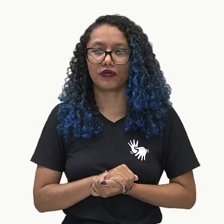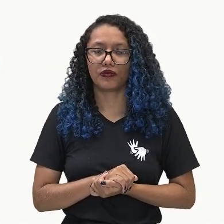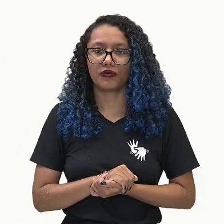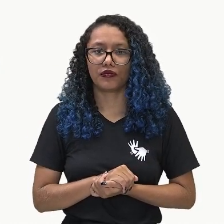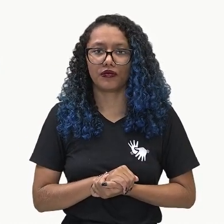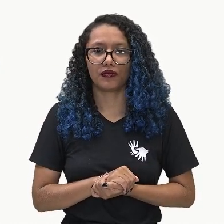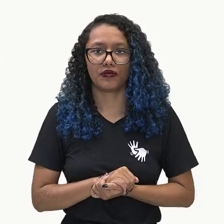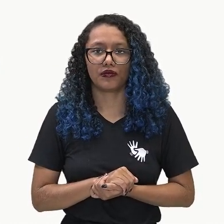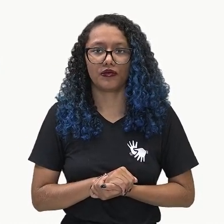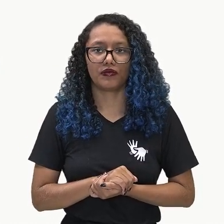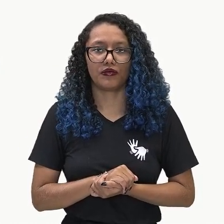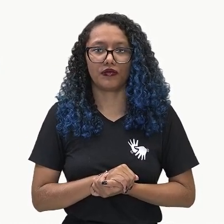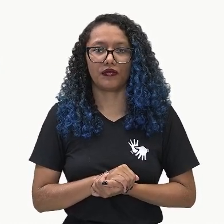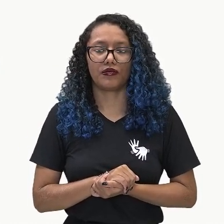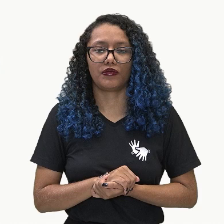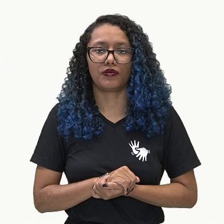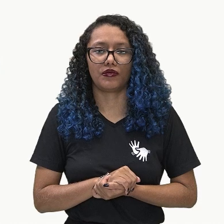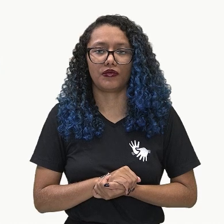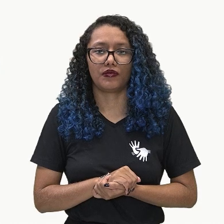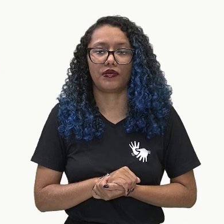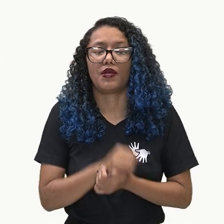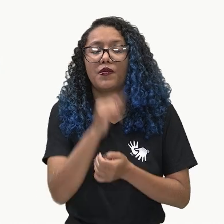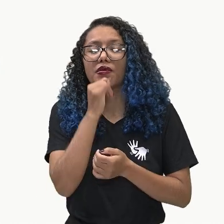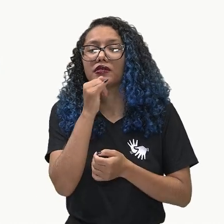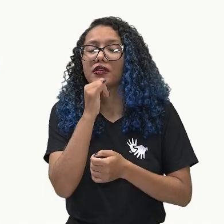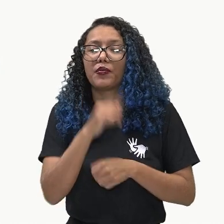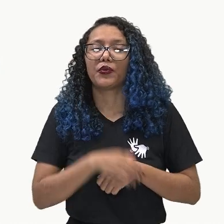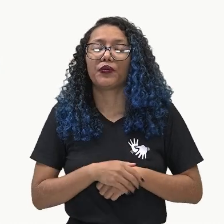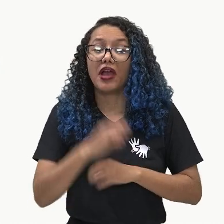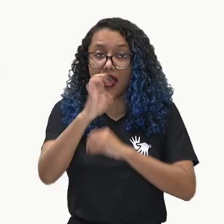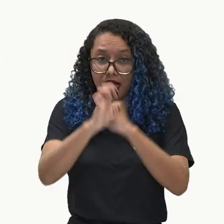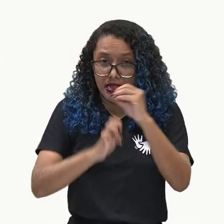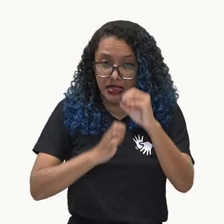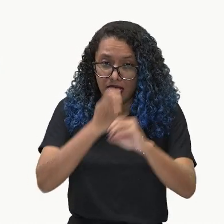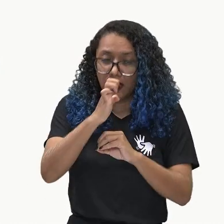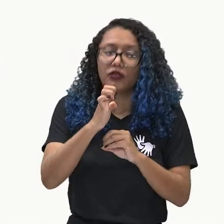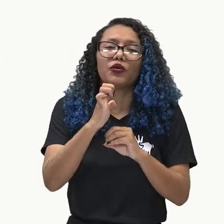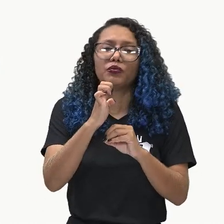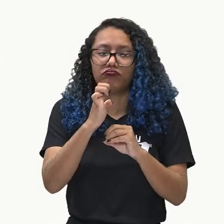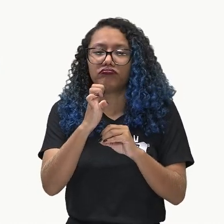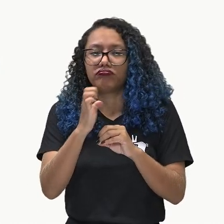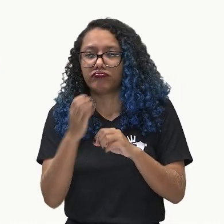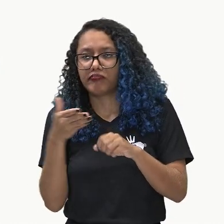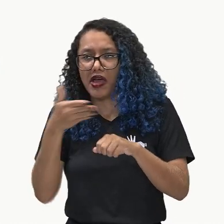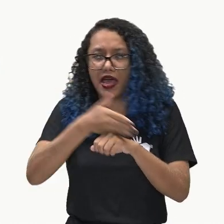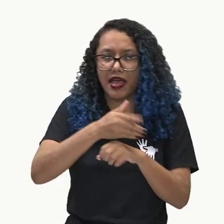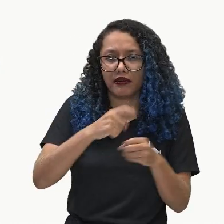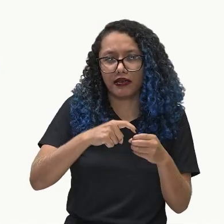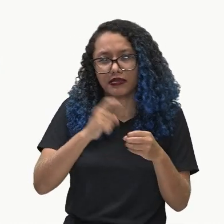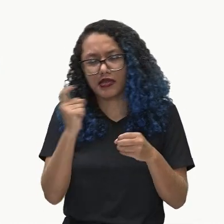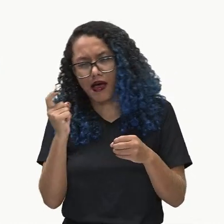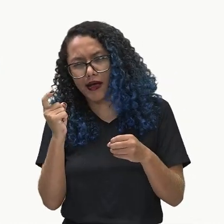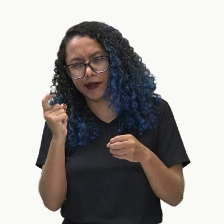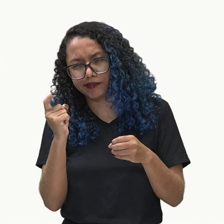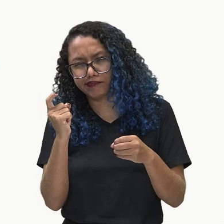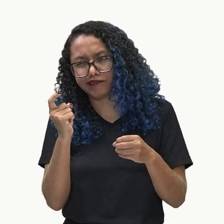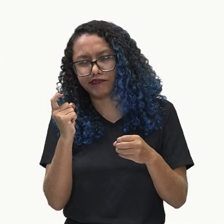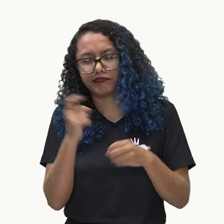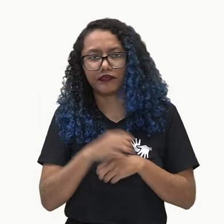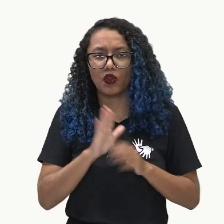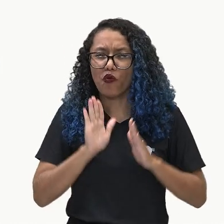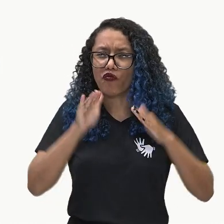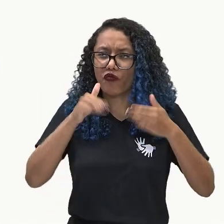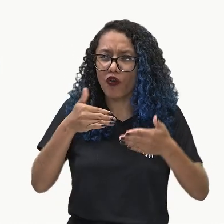vão no movimento de entrada e saída de elétrons, né, gerar energia. Então,